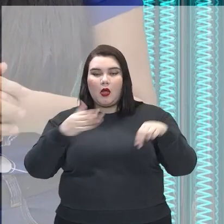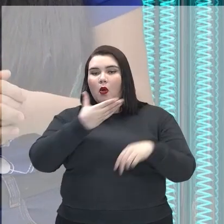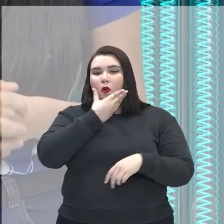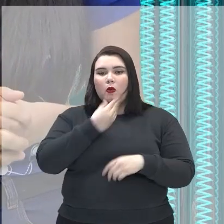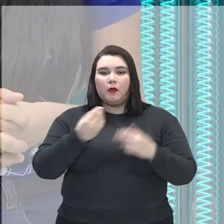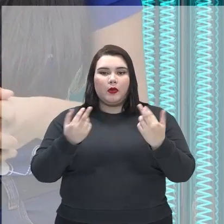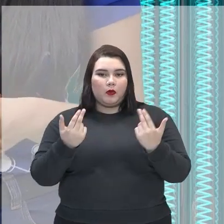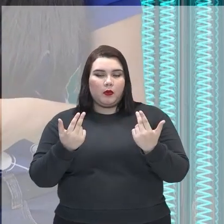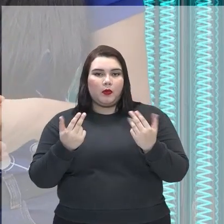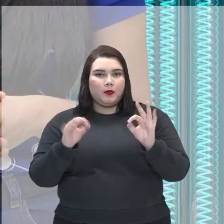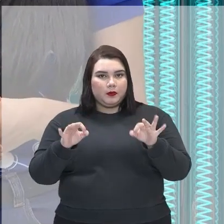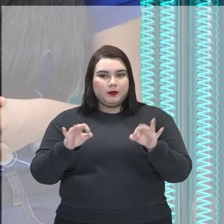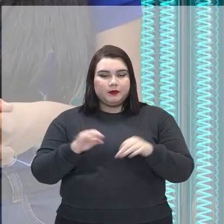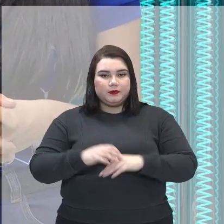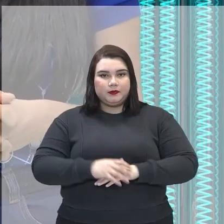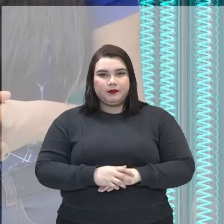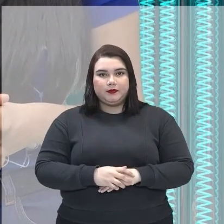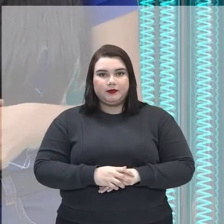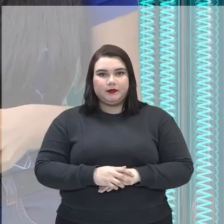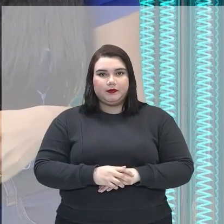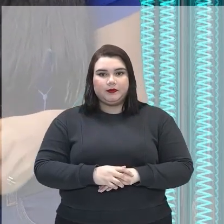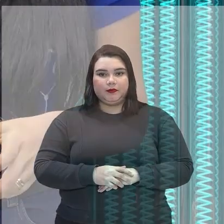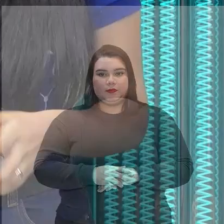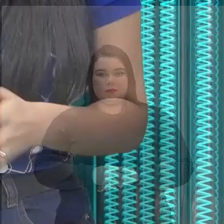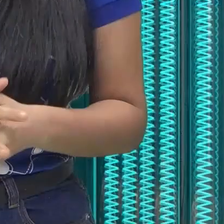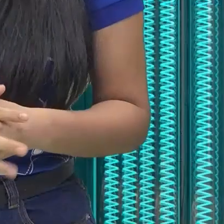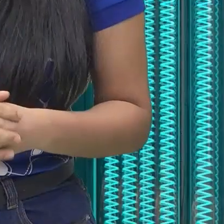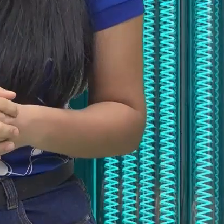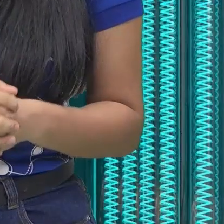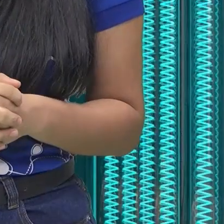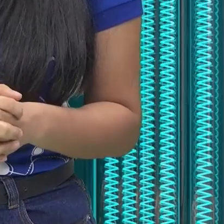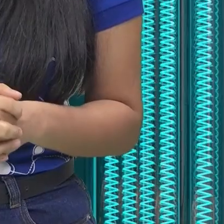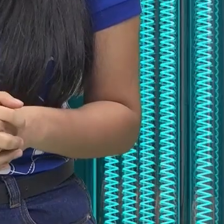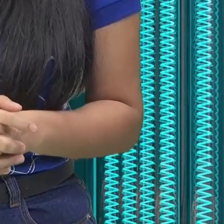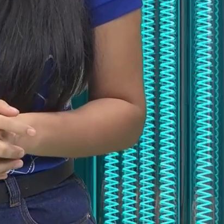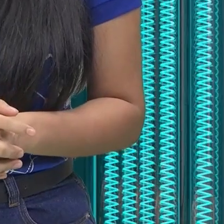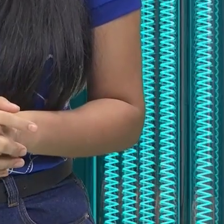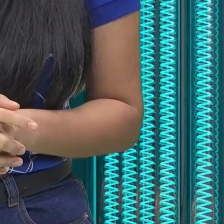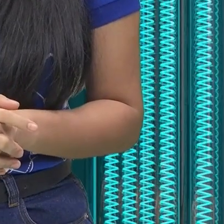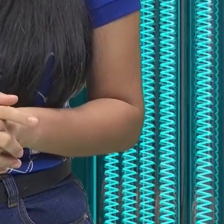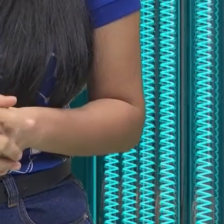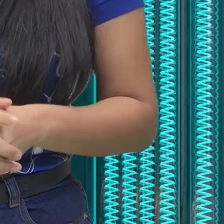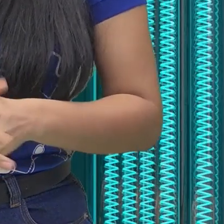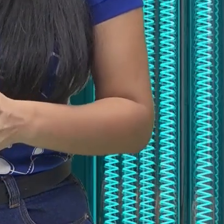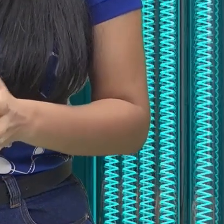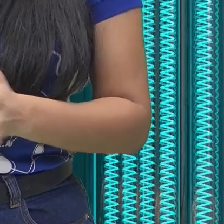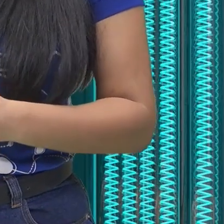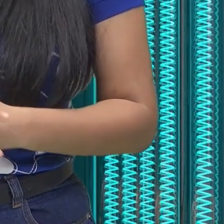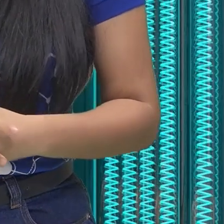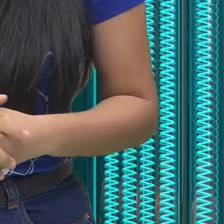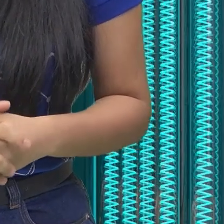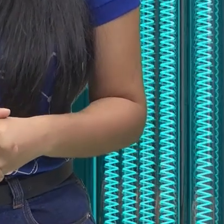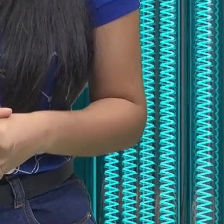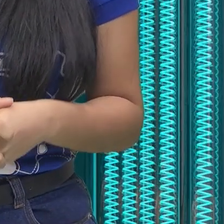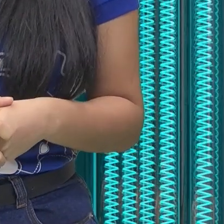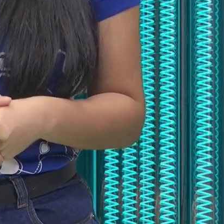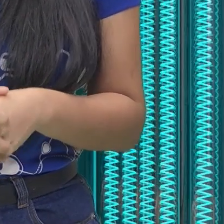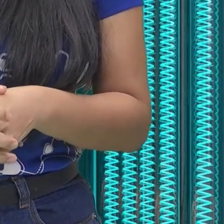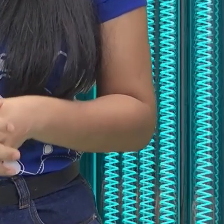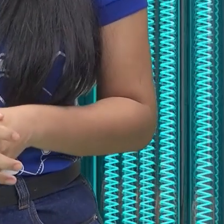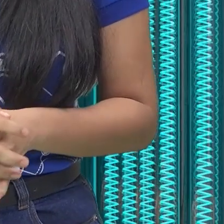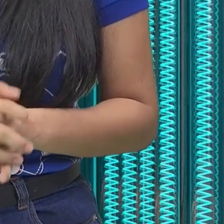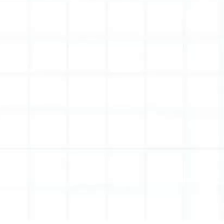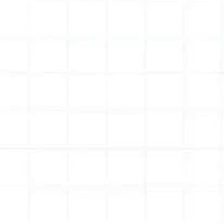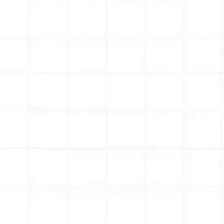segunda palavra aí está no plural. Não precisa de S porque é irregular, ok? Vamos